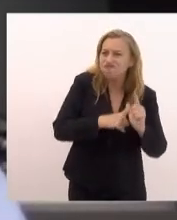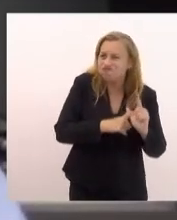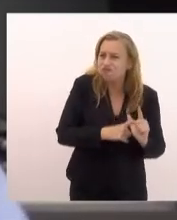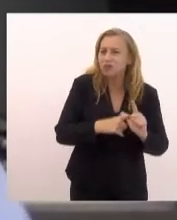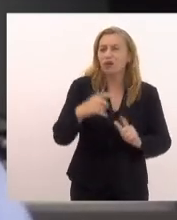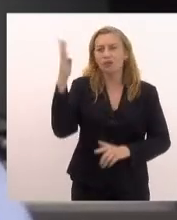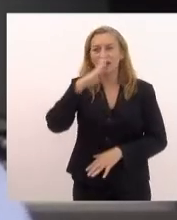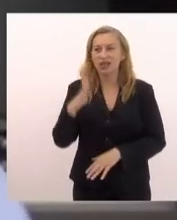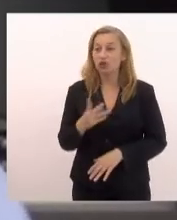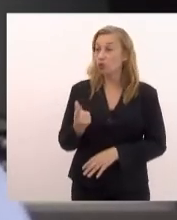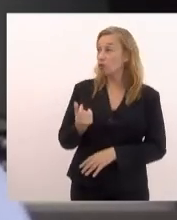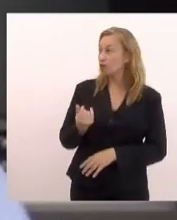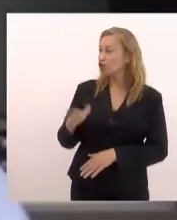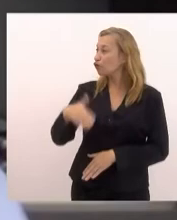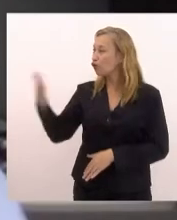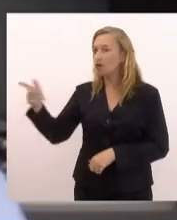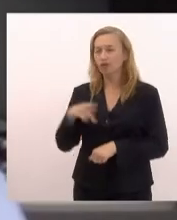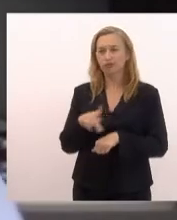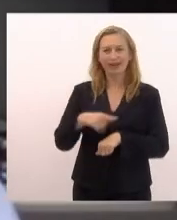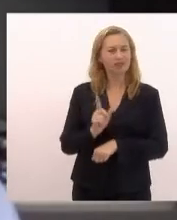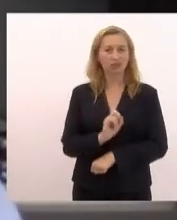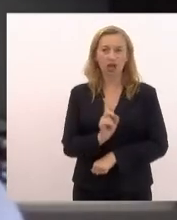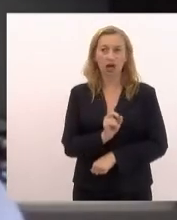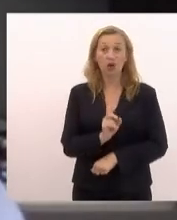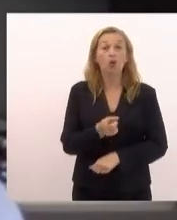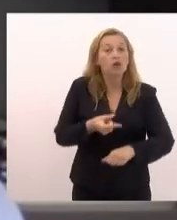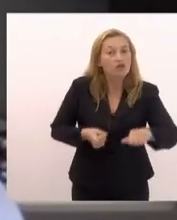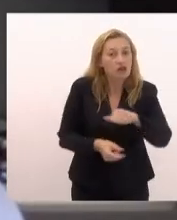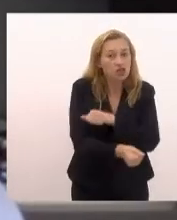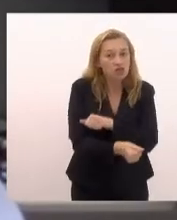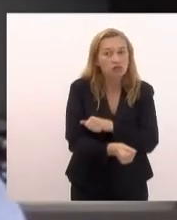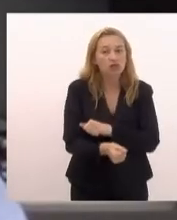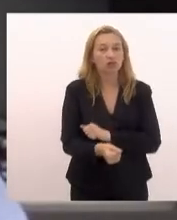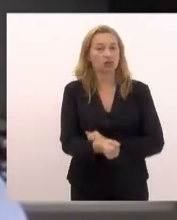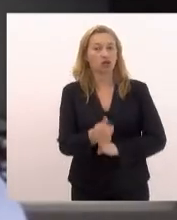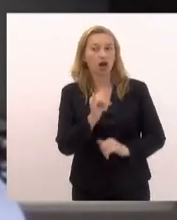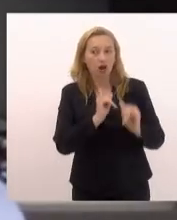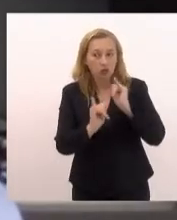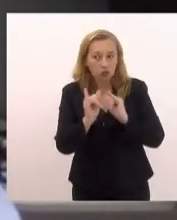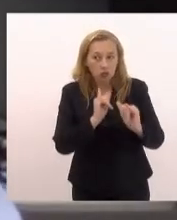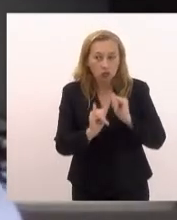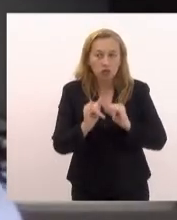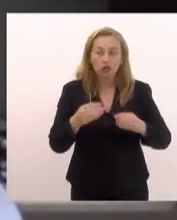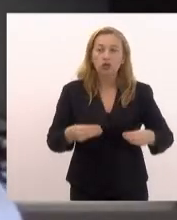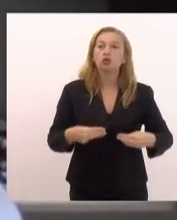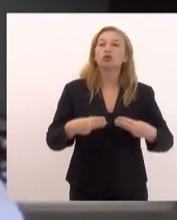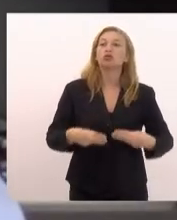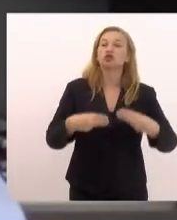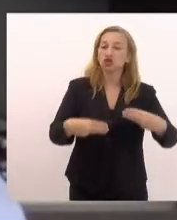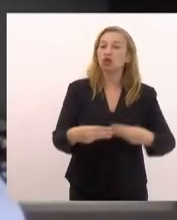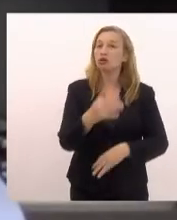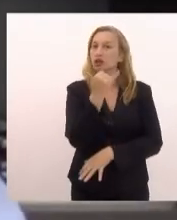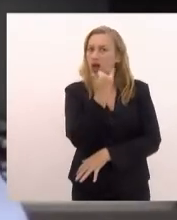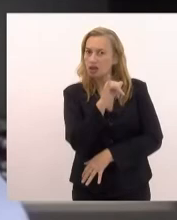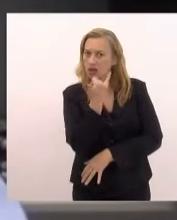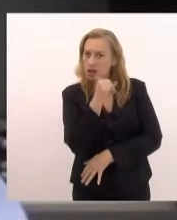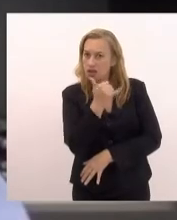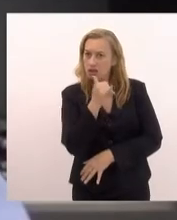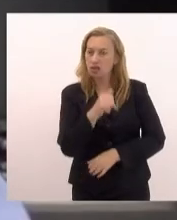dos preços internacionais. Então, esses investimentos anunciados pelo Ministério da Energia, não